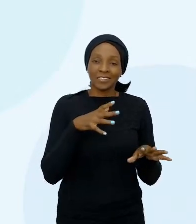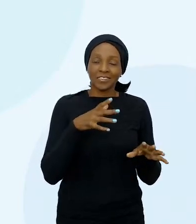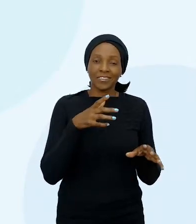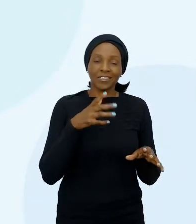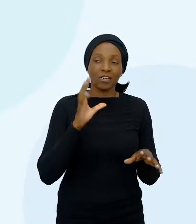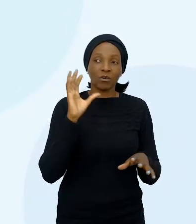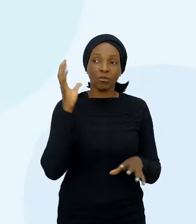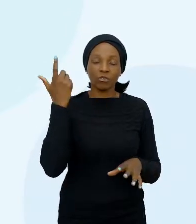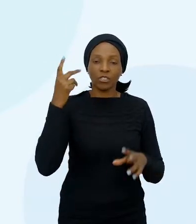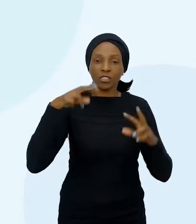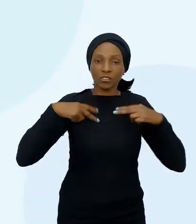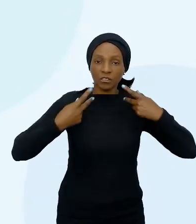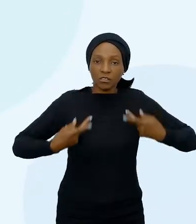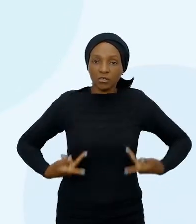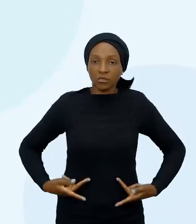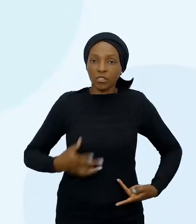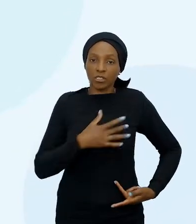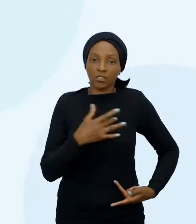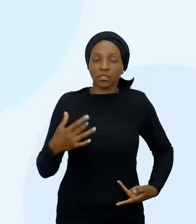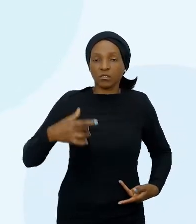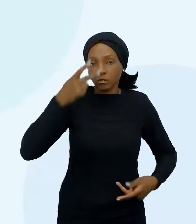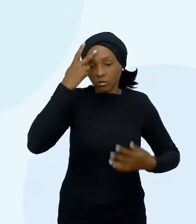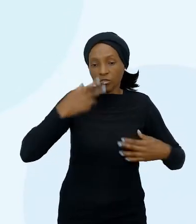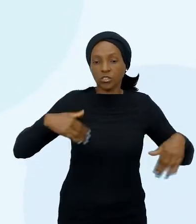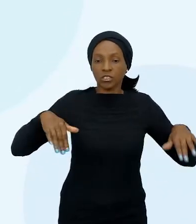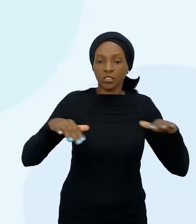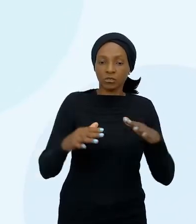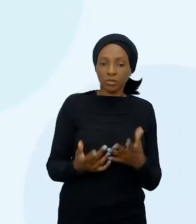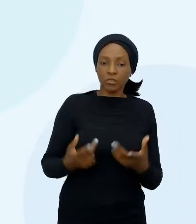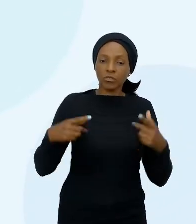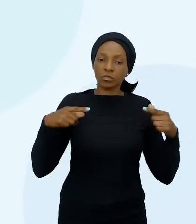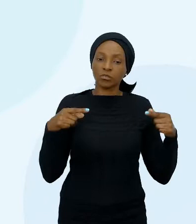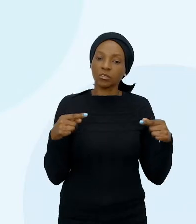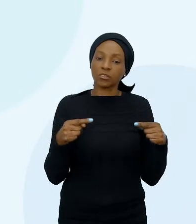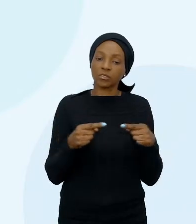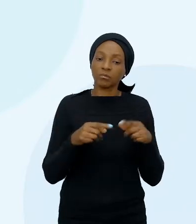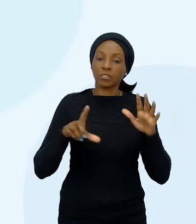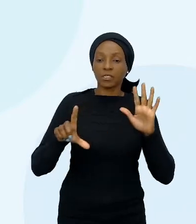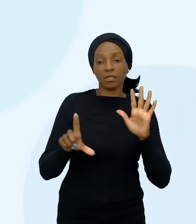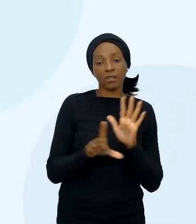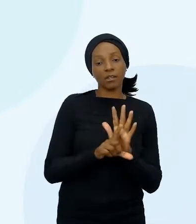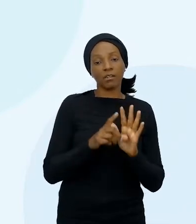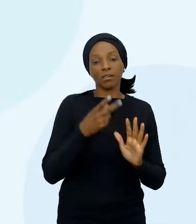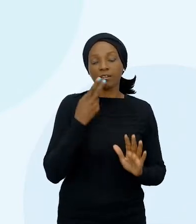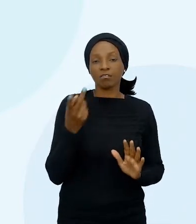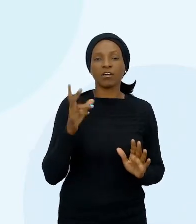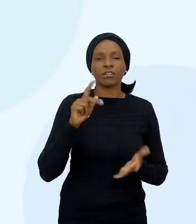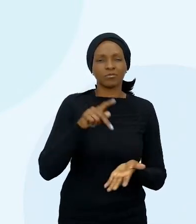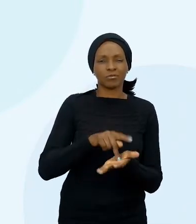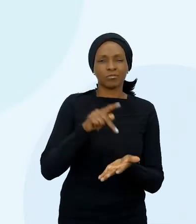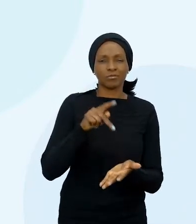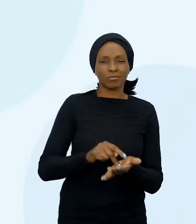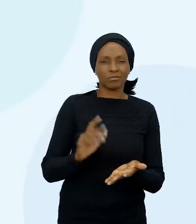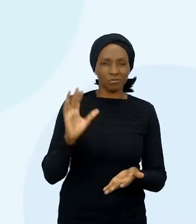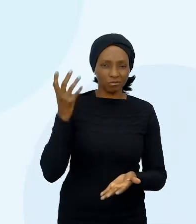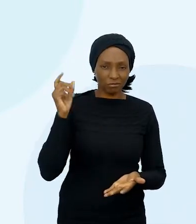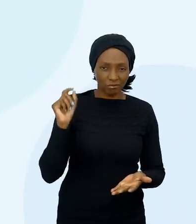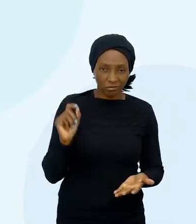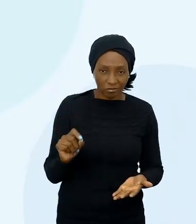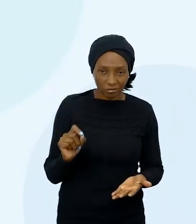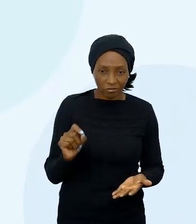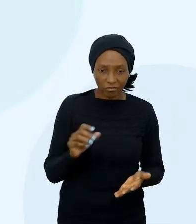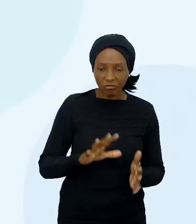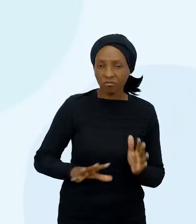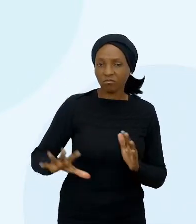ambiental. Isso é o que diz a lei. Mas na prática, o que acontece aí? Todas